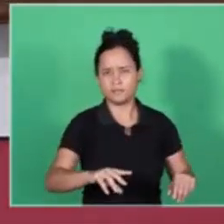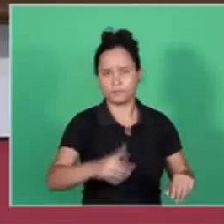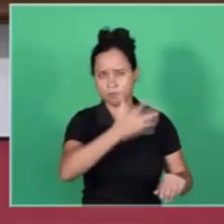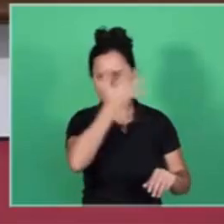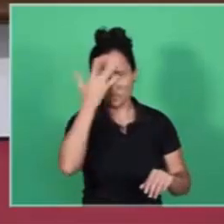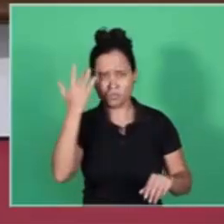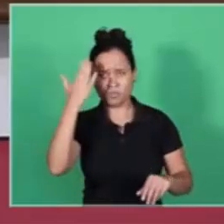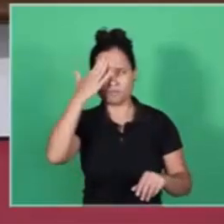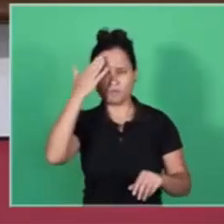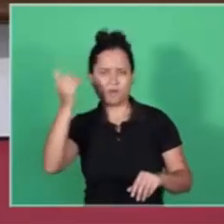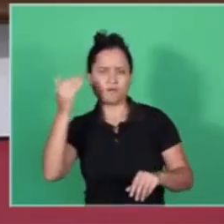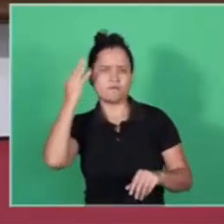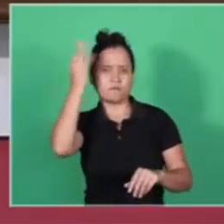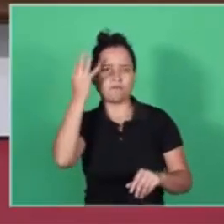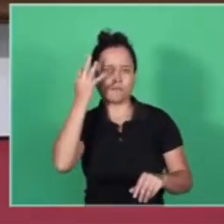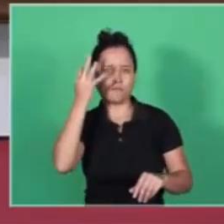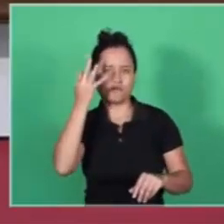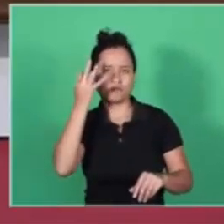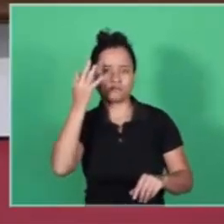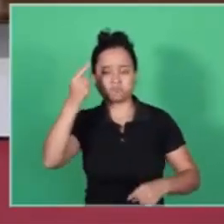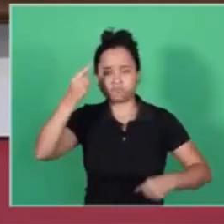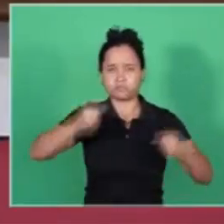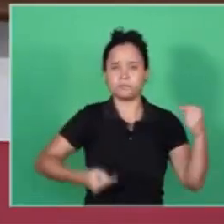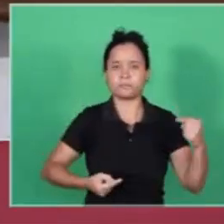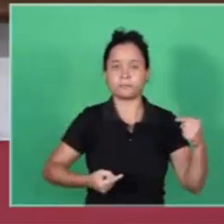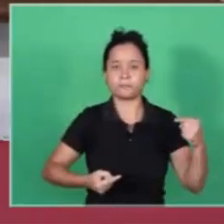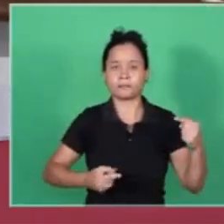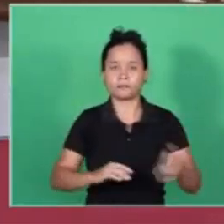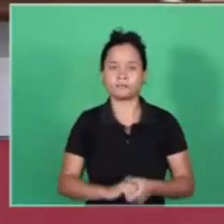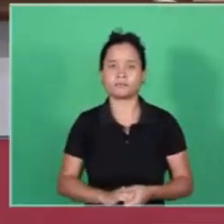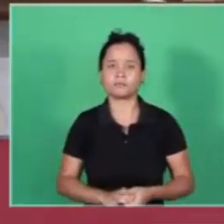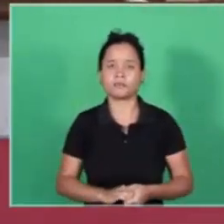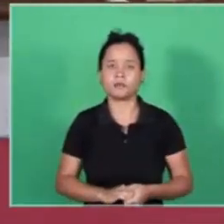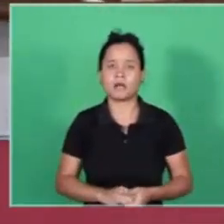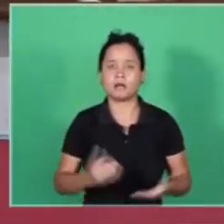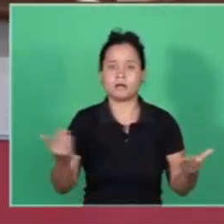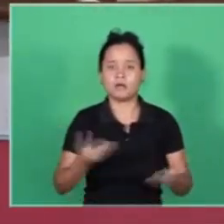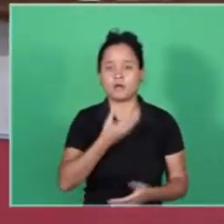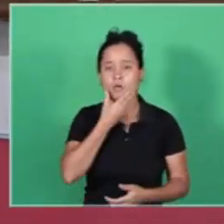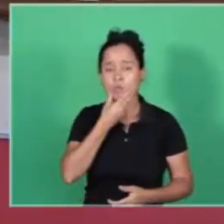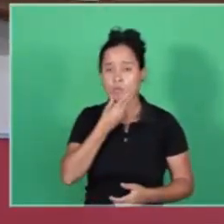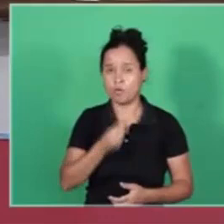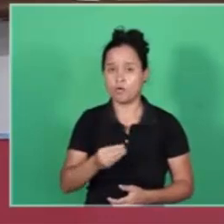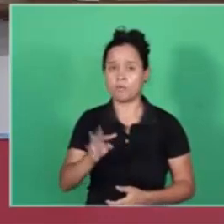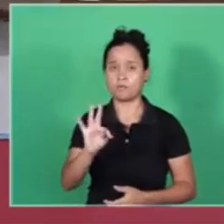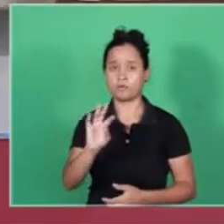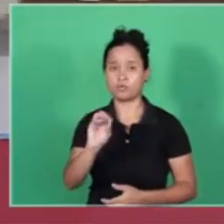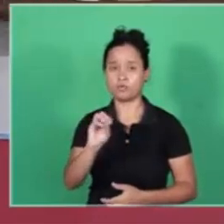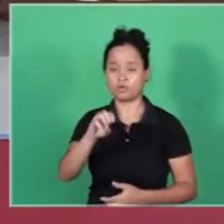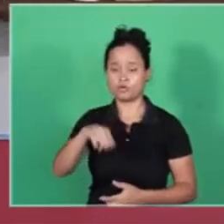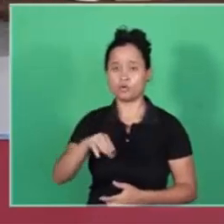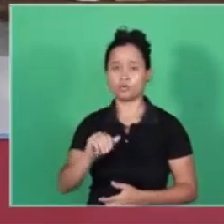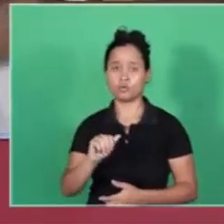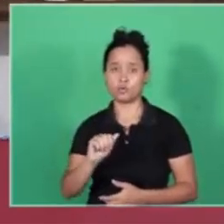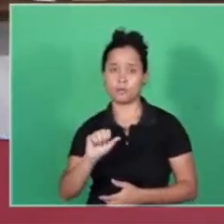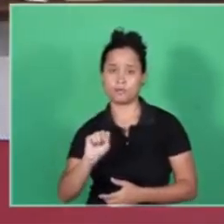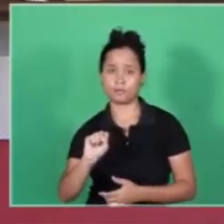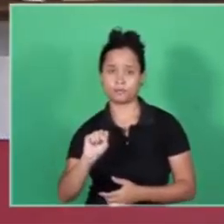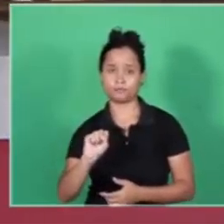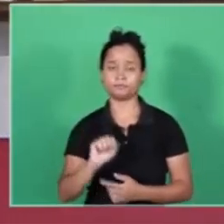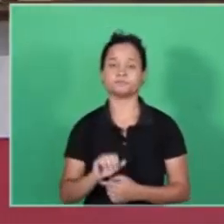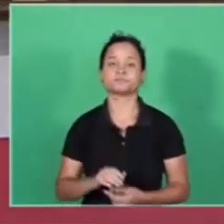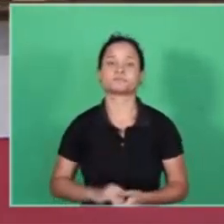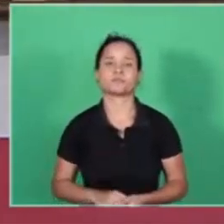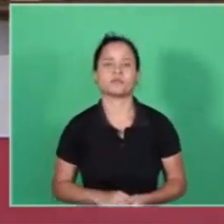Lutero, o Tomás de Aquino, ele usou a razão para 3 coisas. Ele